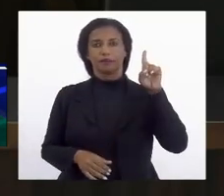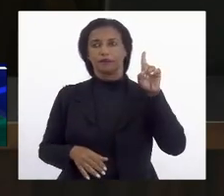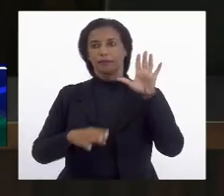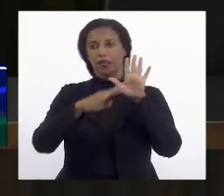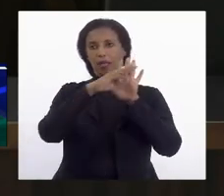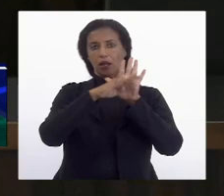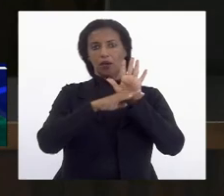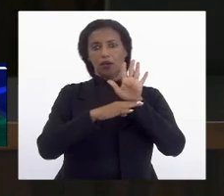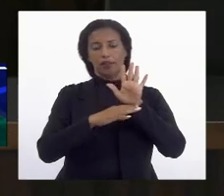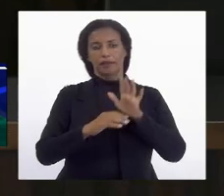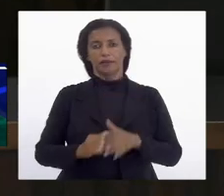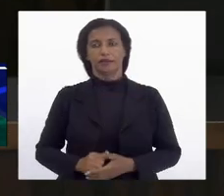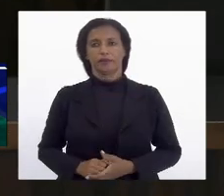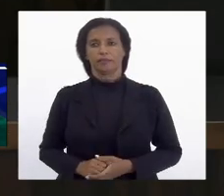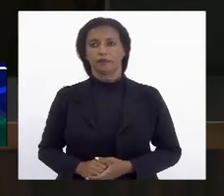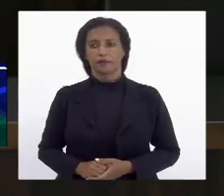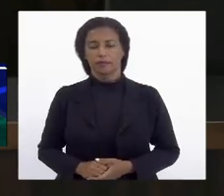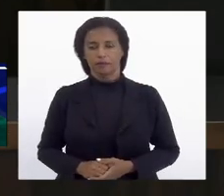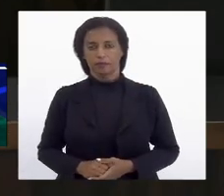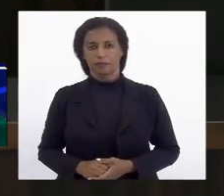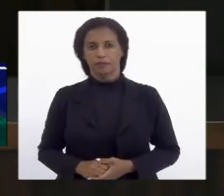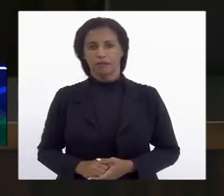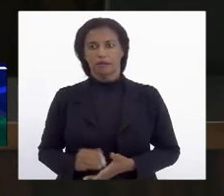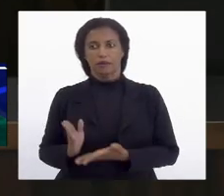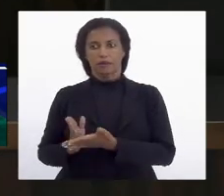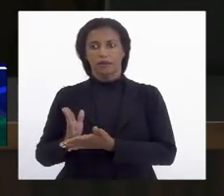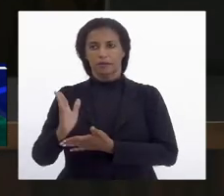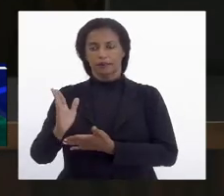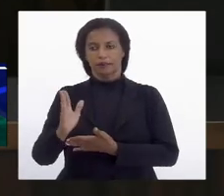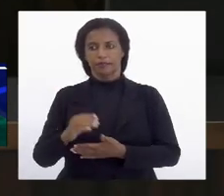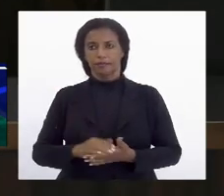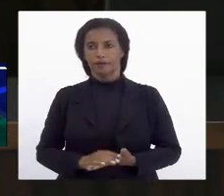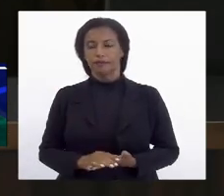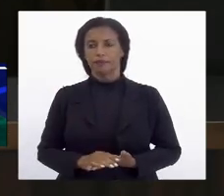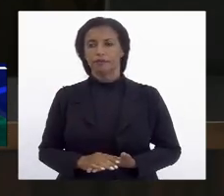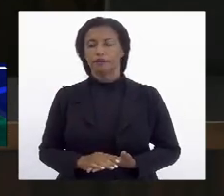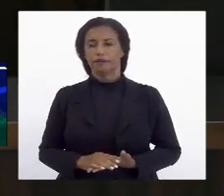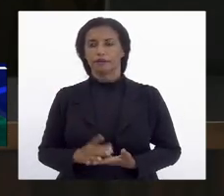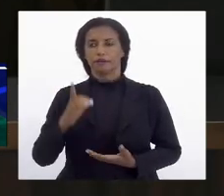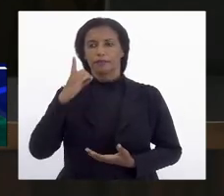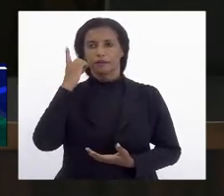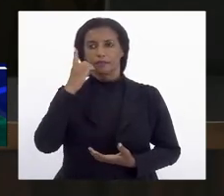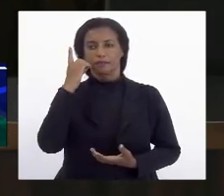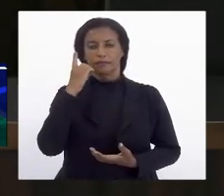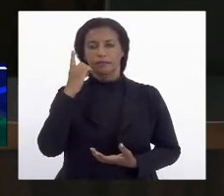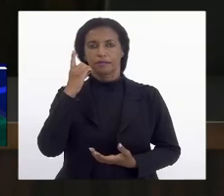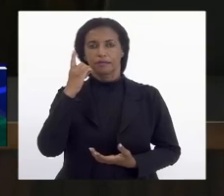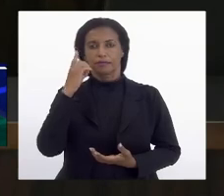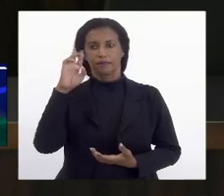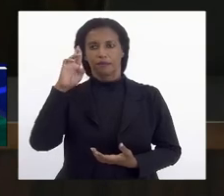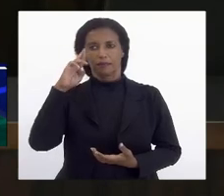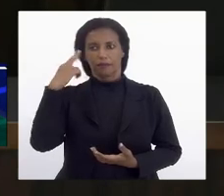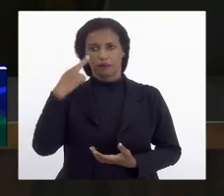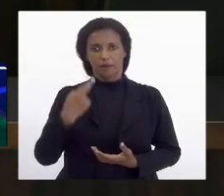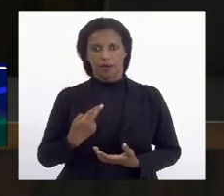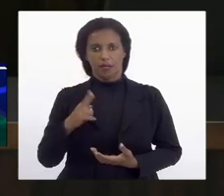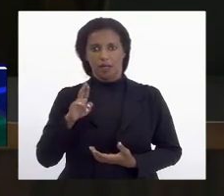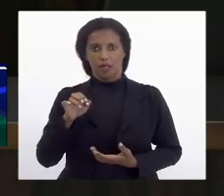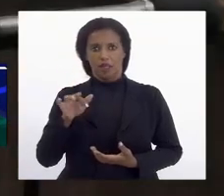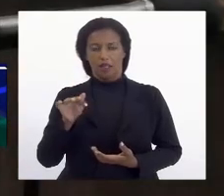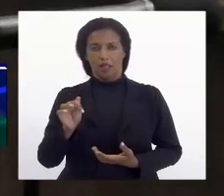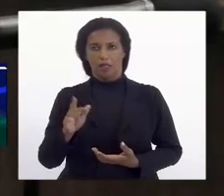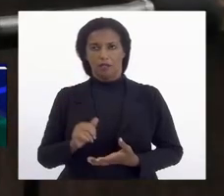aprovam permaneça como estão aprovado vai a promulgação pela ordem da deputada Renata